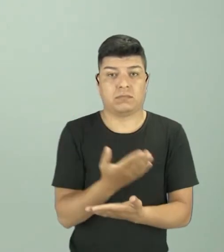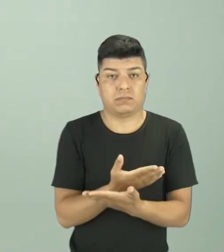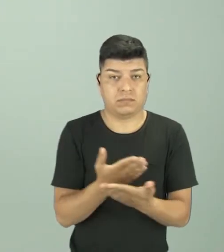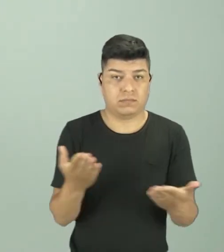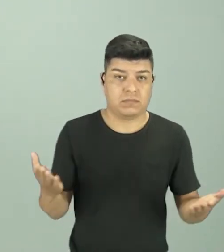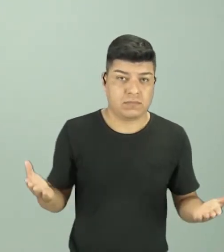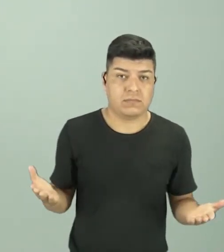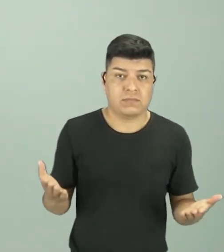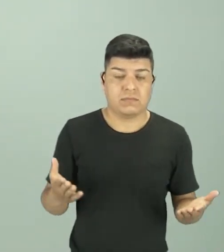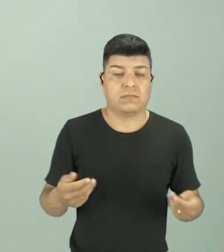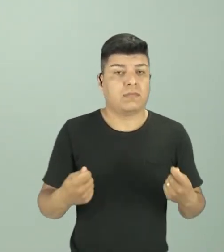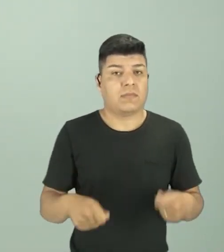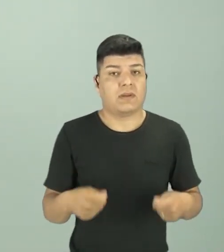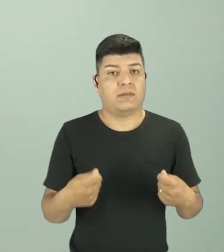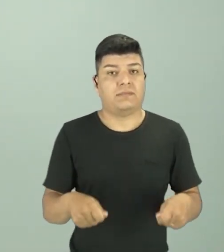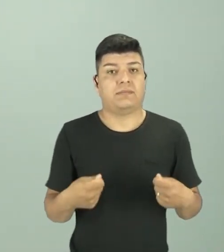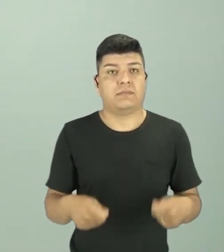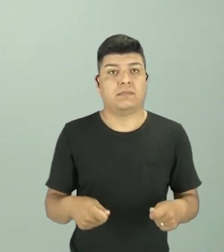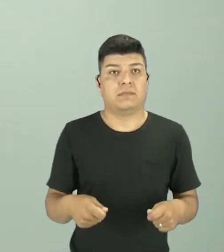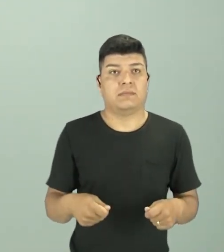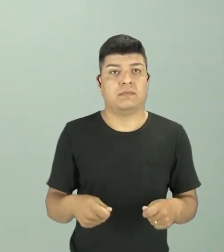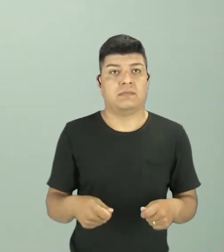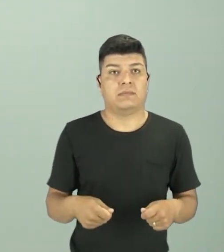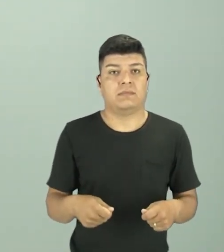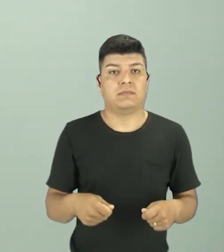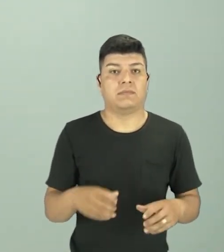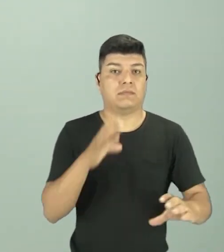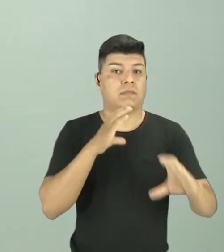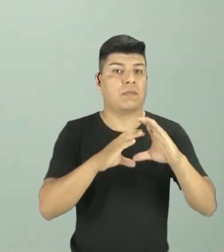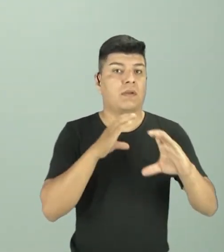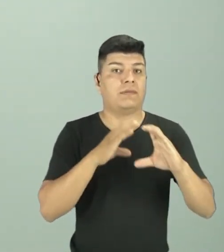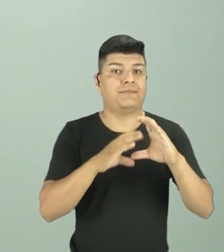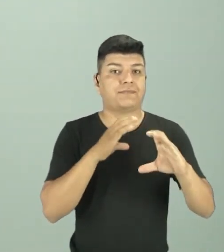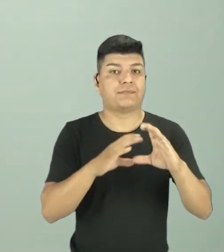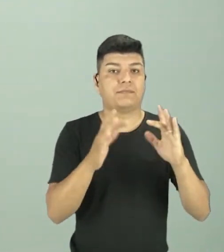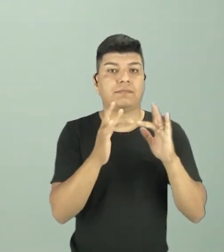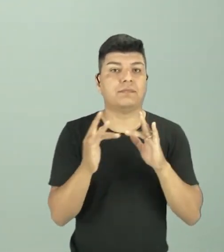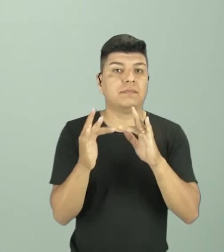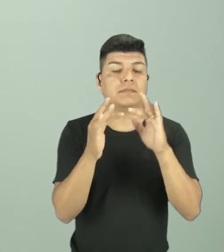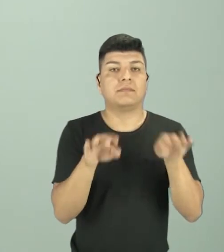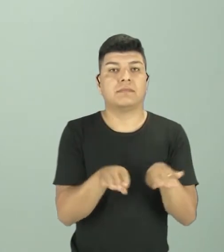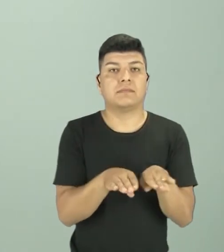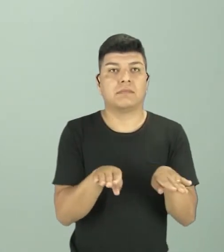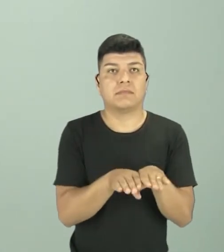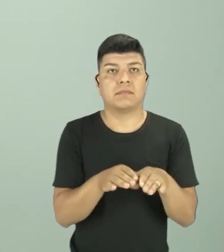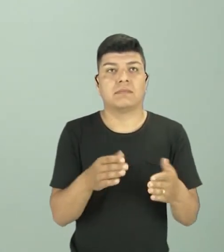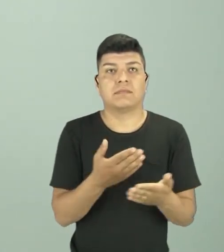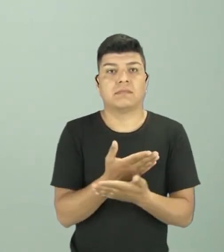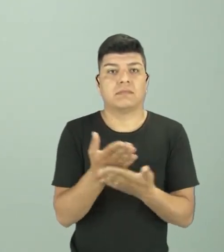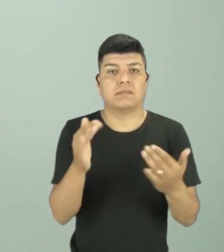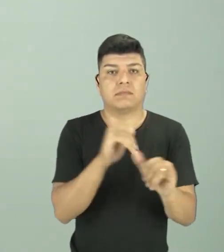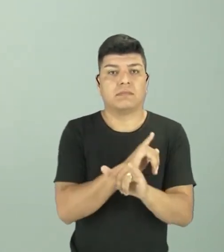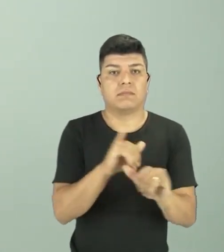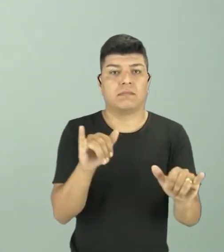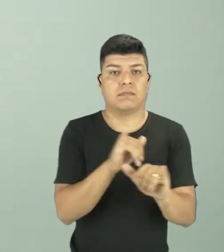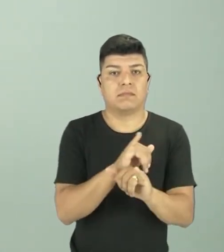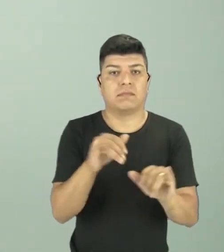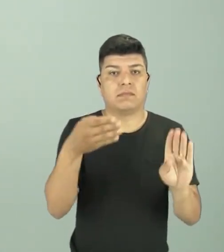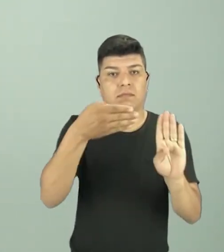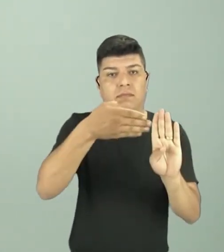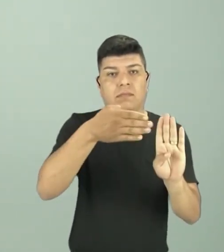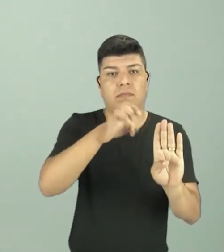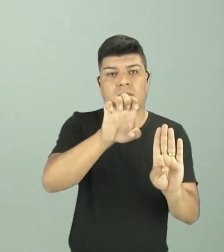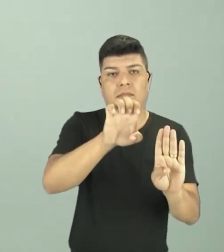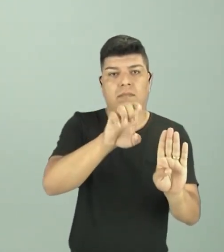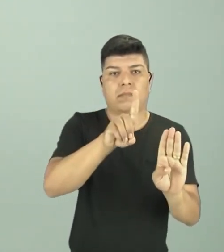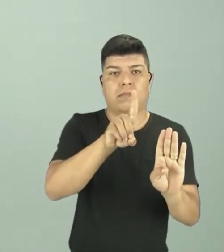é que a gente precisa estar se comunicando, interagindo. Então eu vou dizer para vocês o seguinte, vai lá na